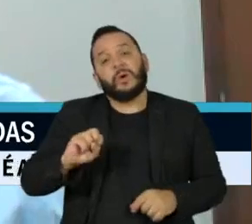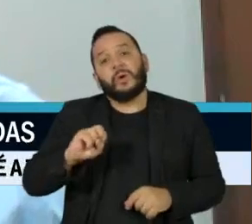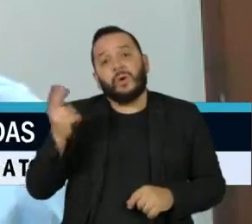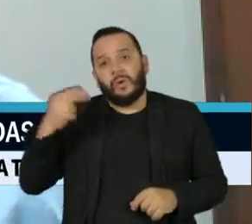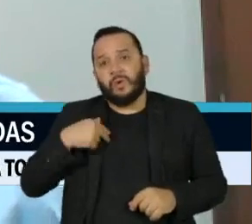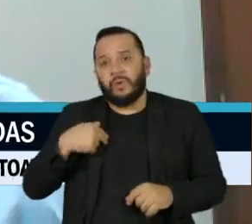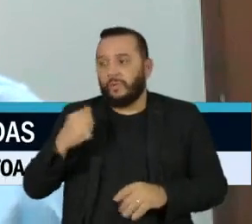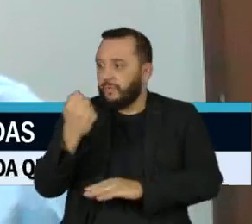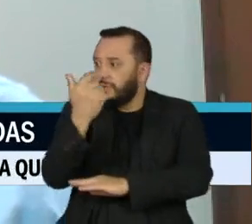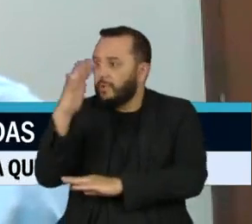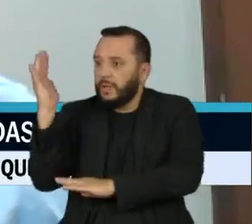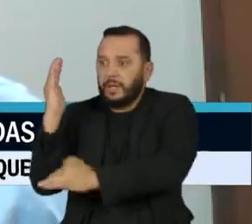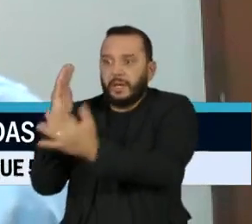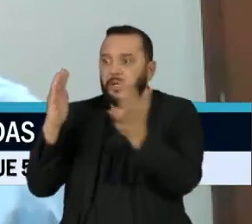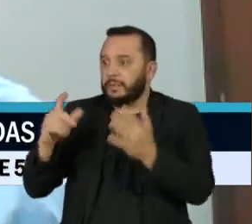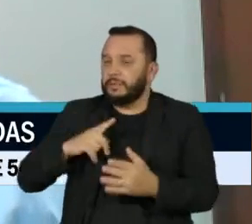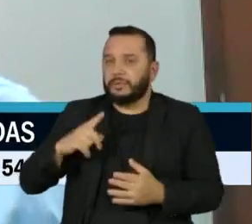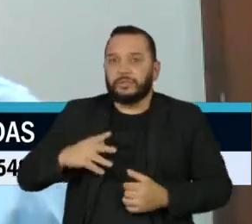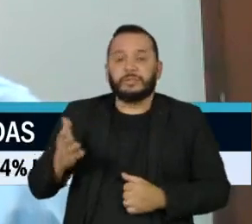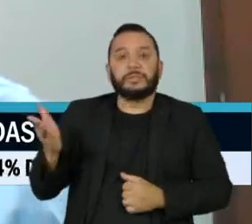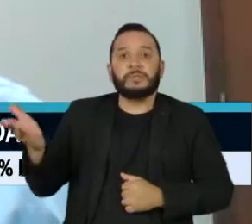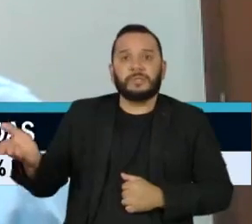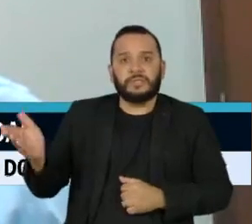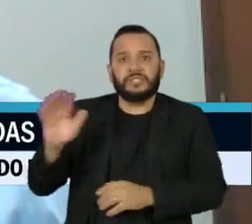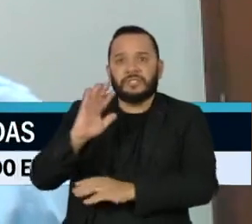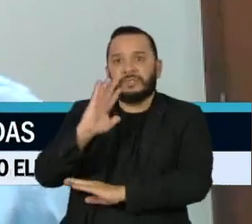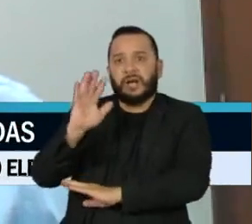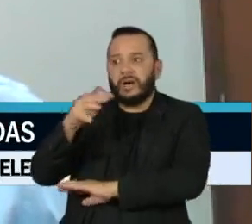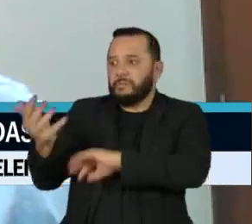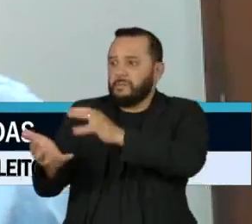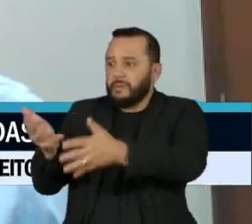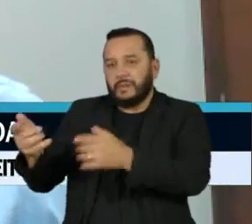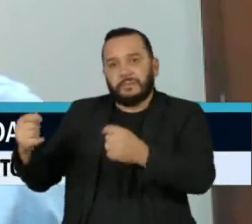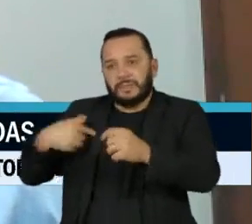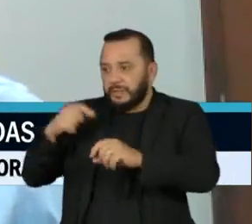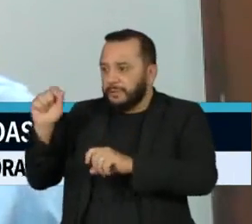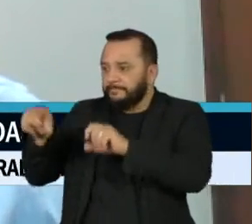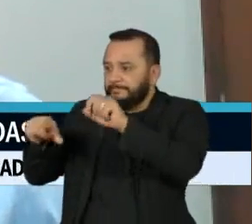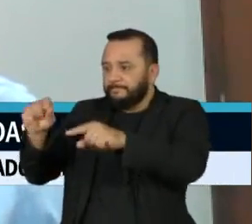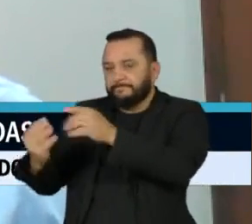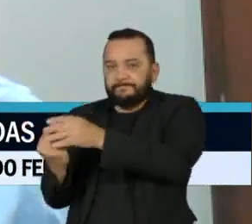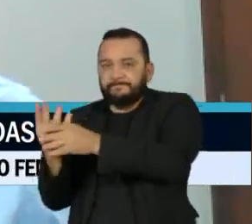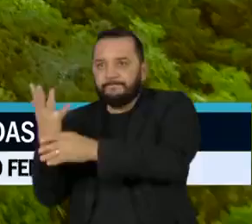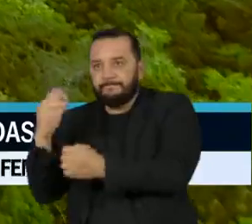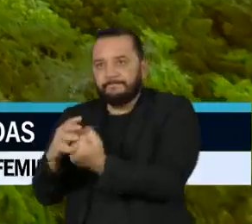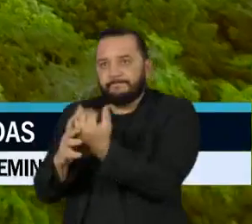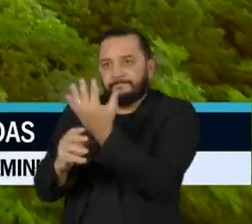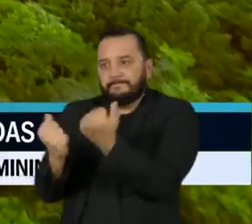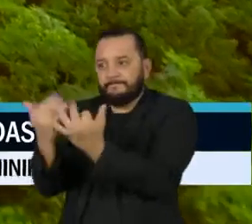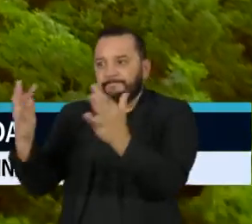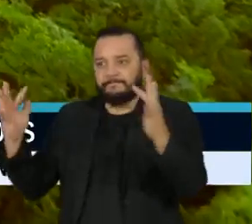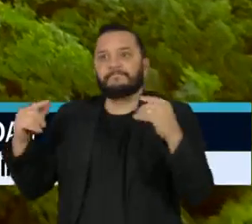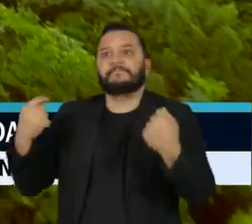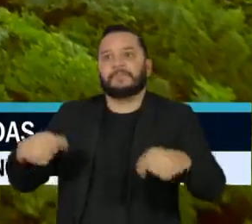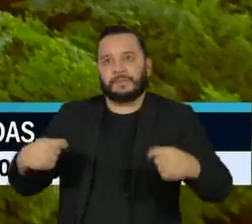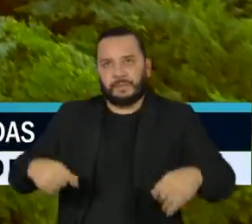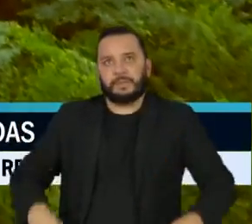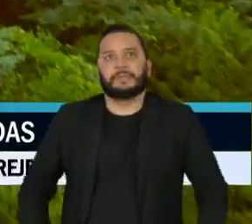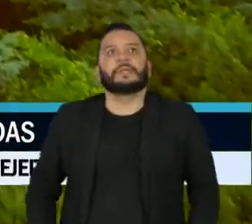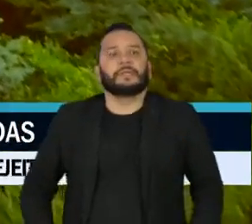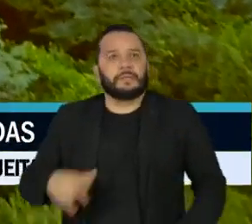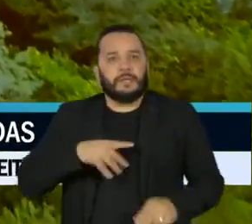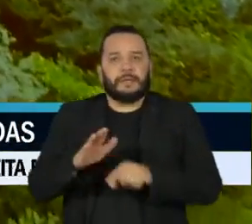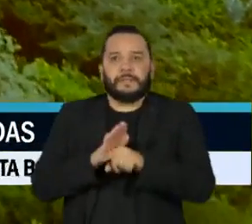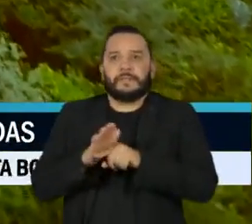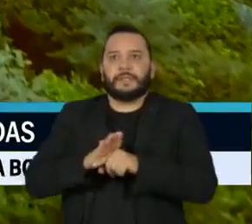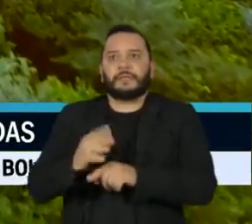secundárias, onde antes tinha ocorrido um desmatamento ou um uso, por exemplo, agrícola, né? Foram coletados dados de